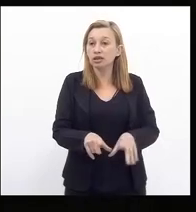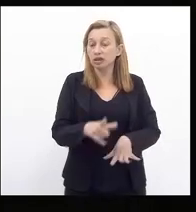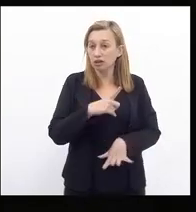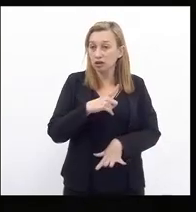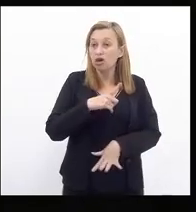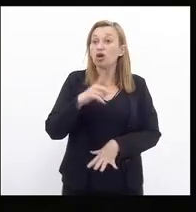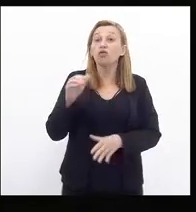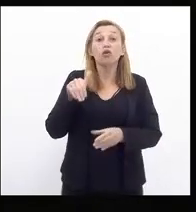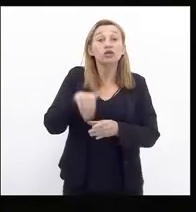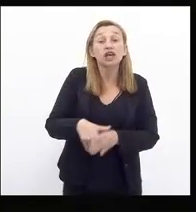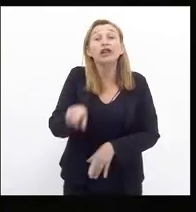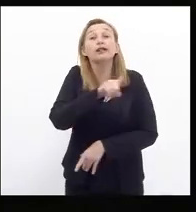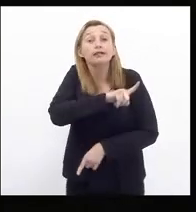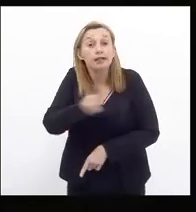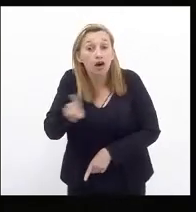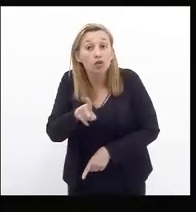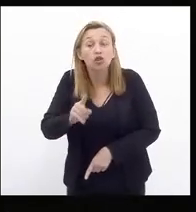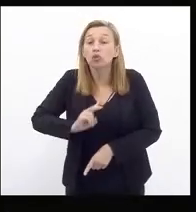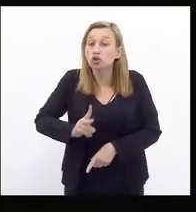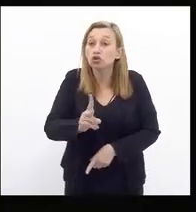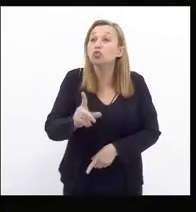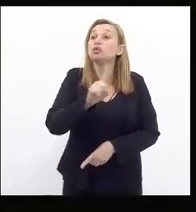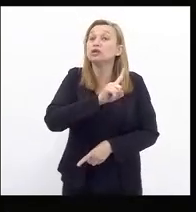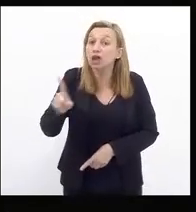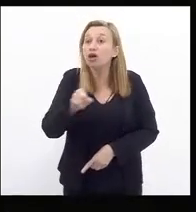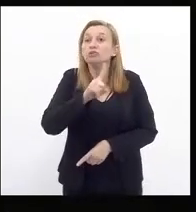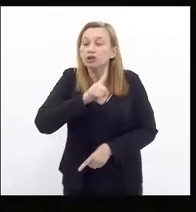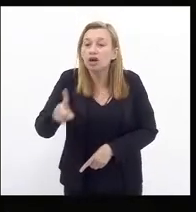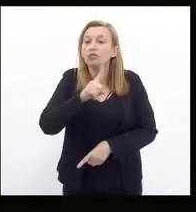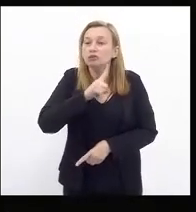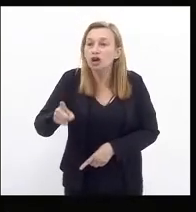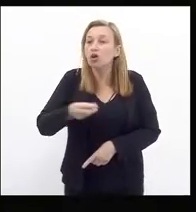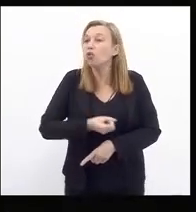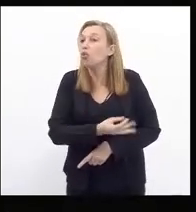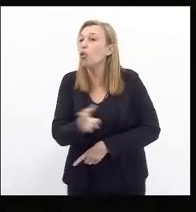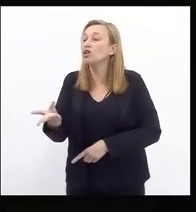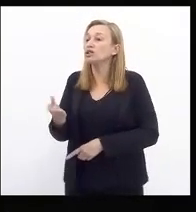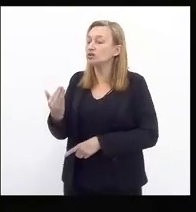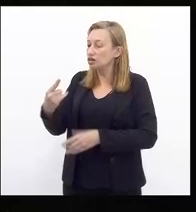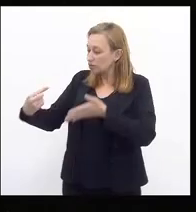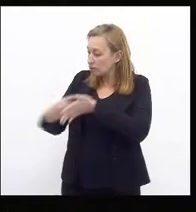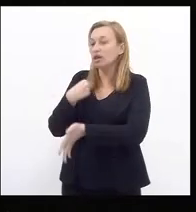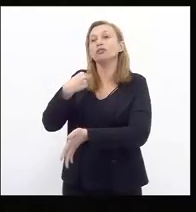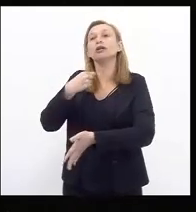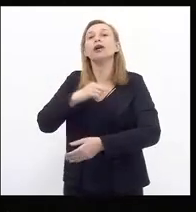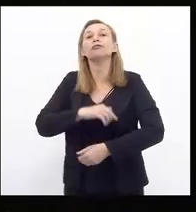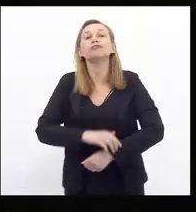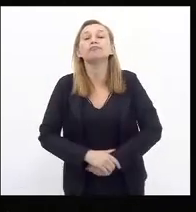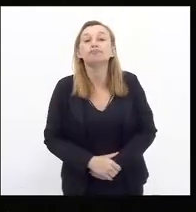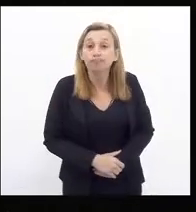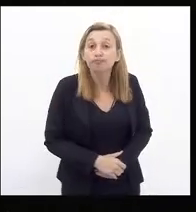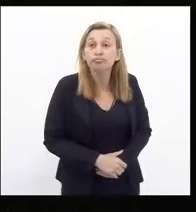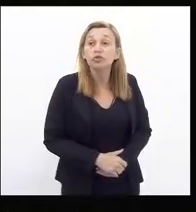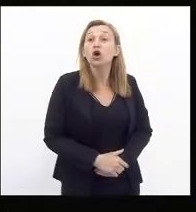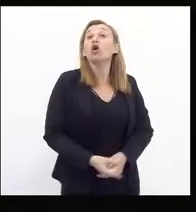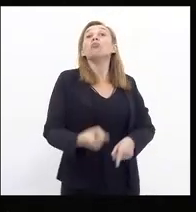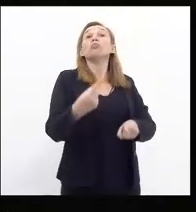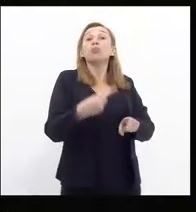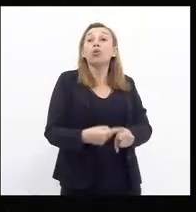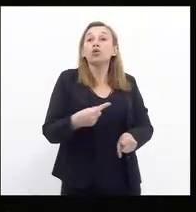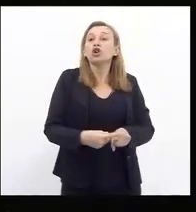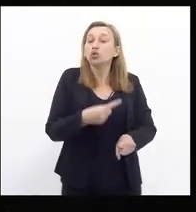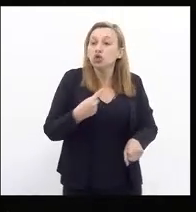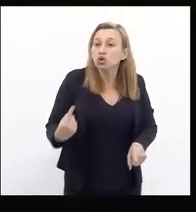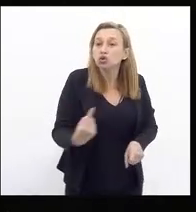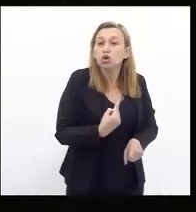e voltaria não e não quantas vezes me fosse perguntado porque o que